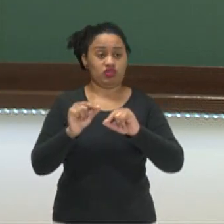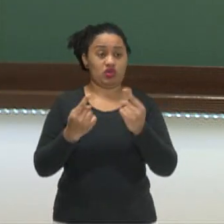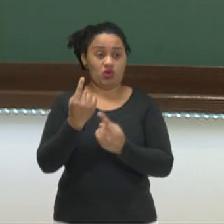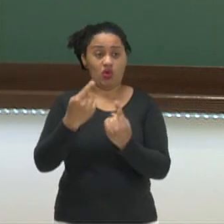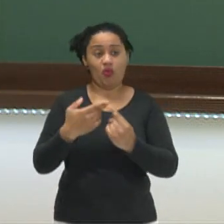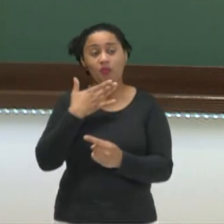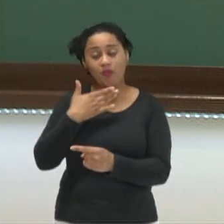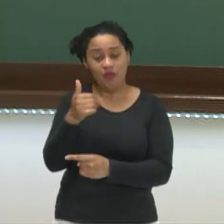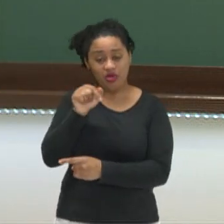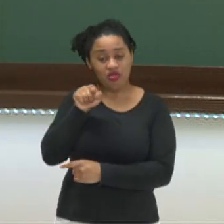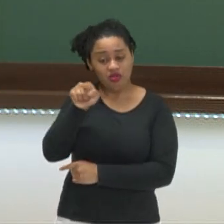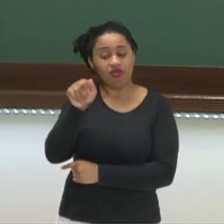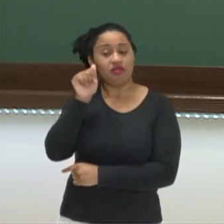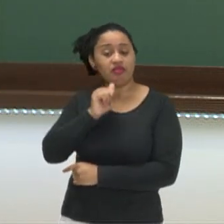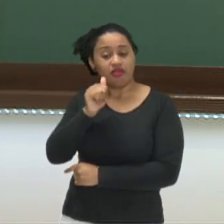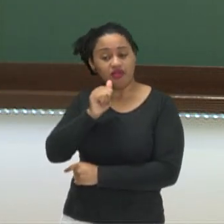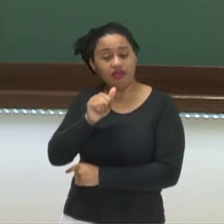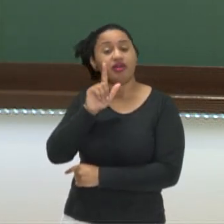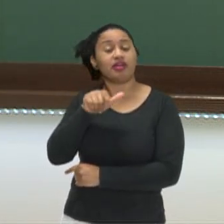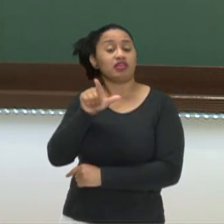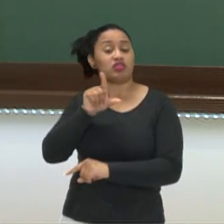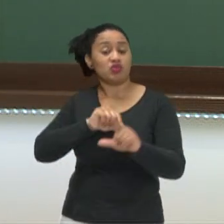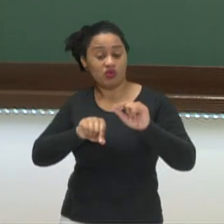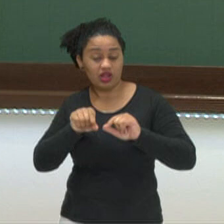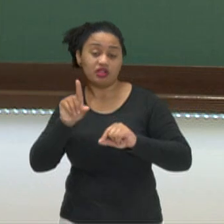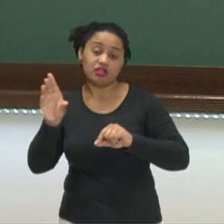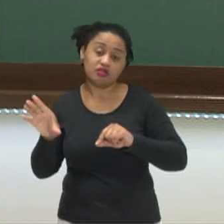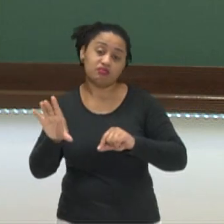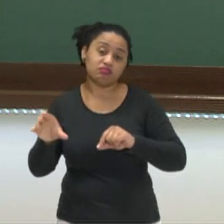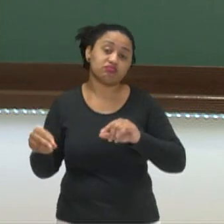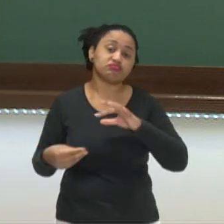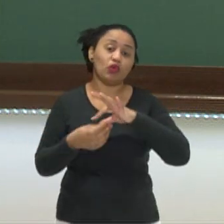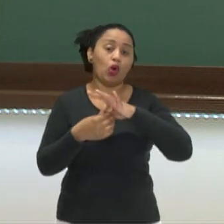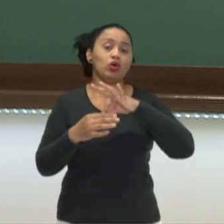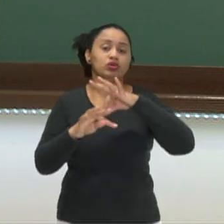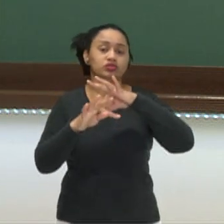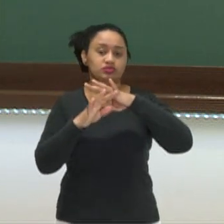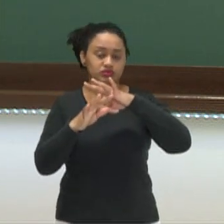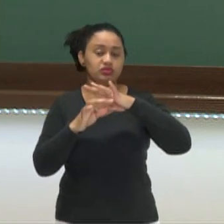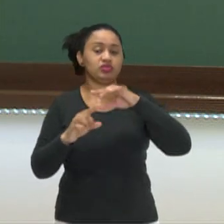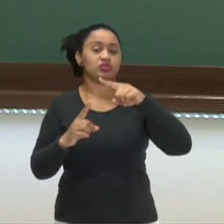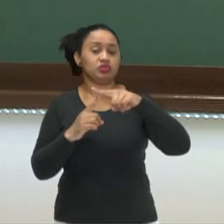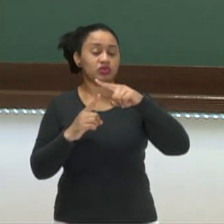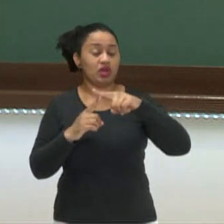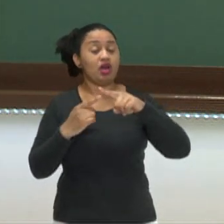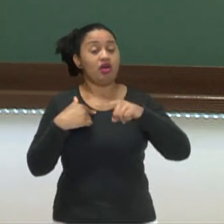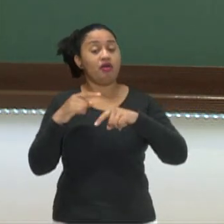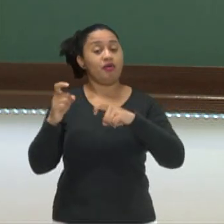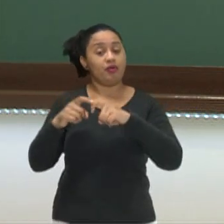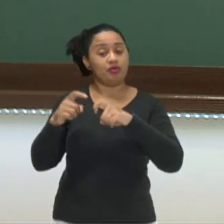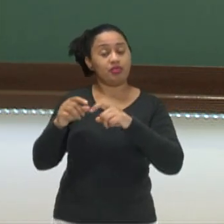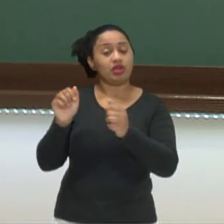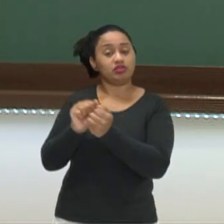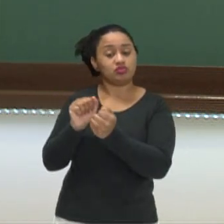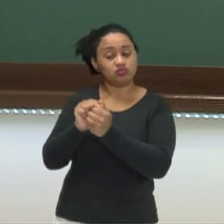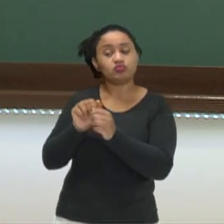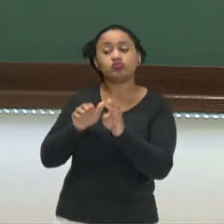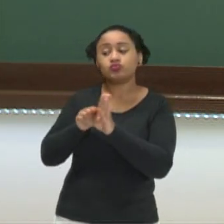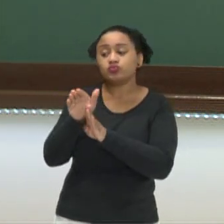é o melhor para aquela mulher que optar em colocar esse DIU é o médico que faz o acompanhamento da